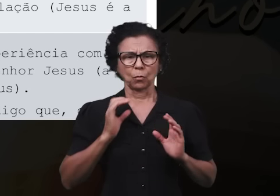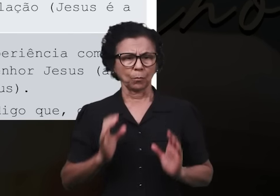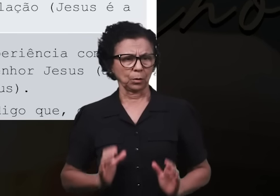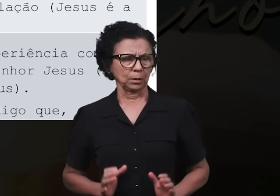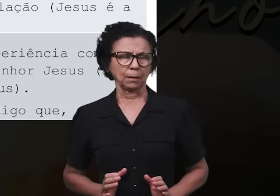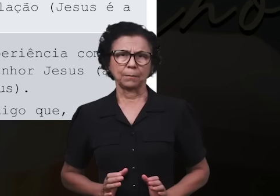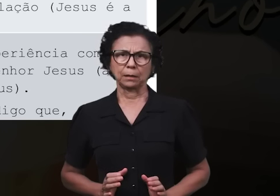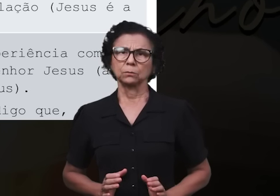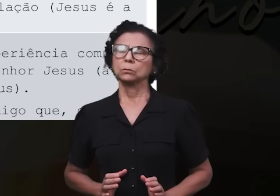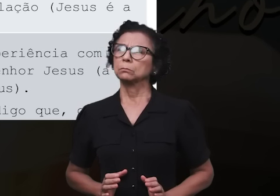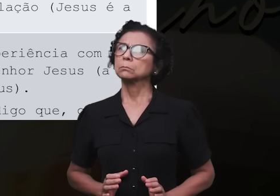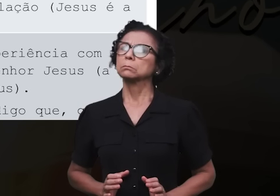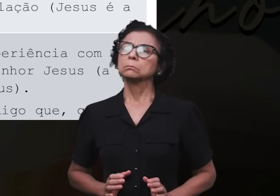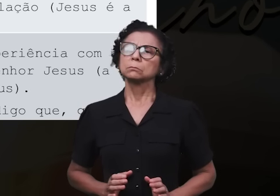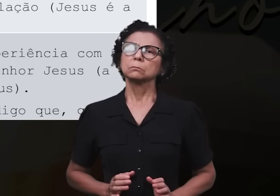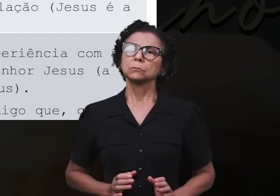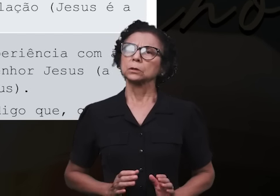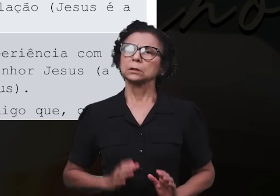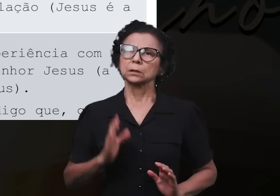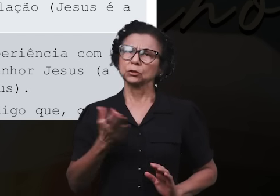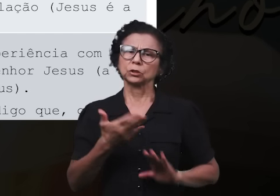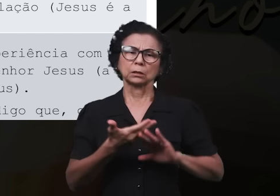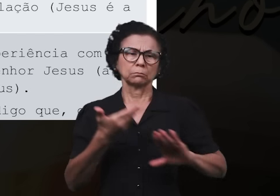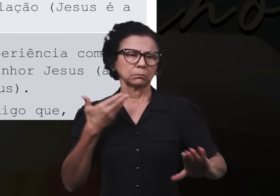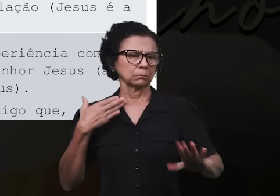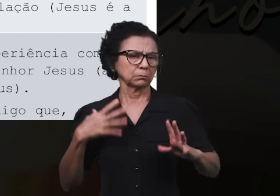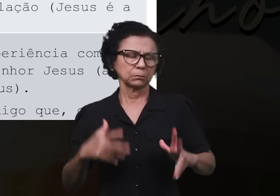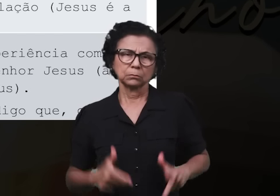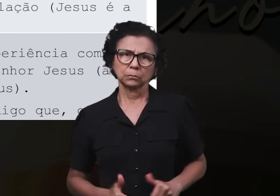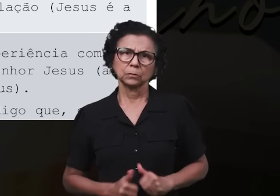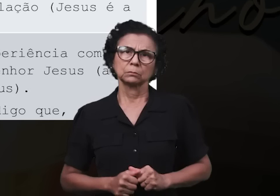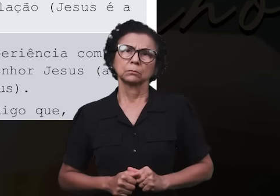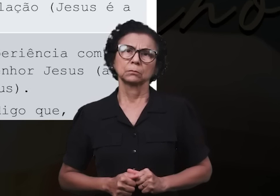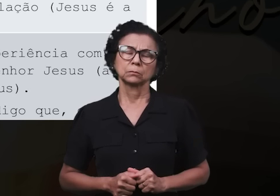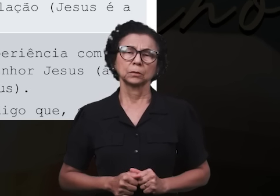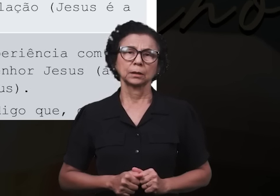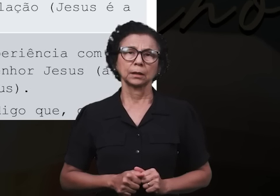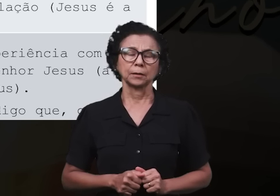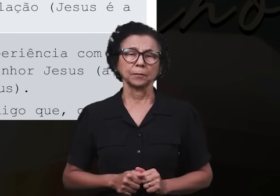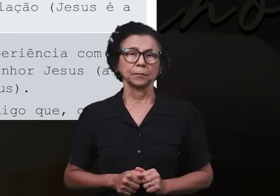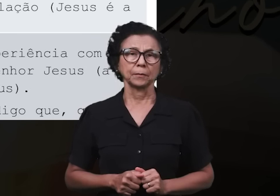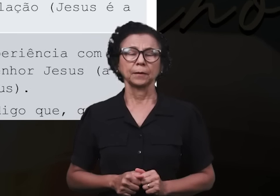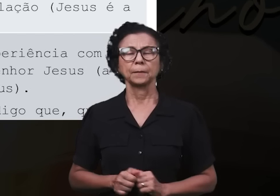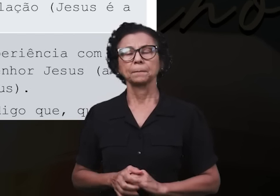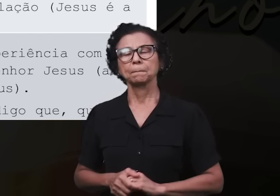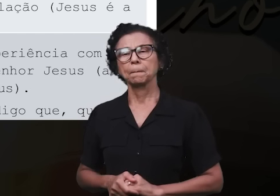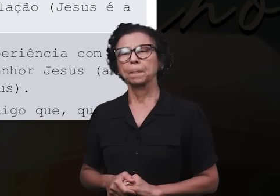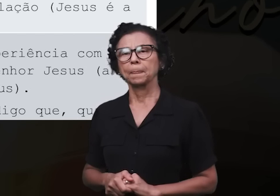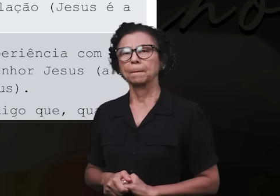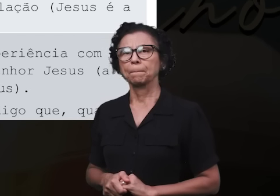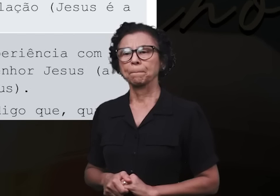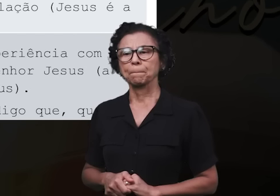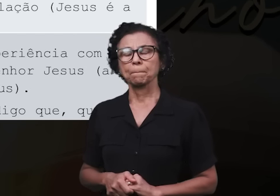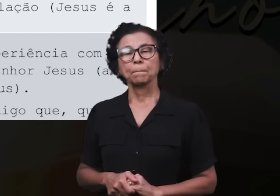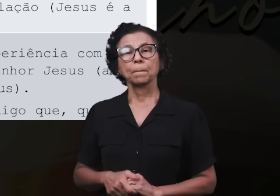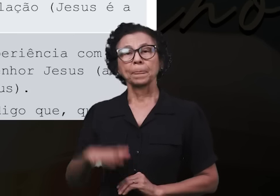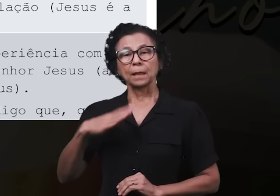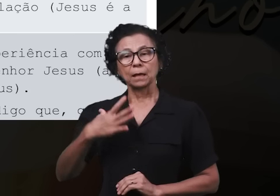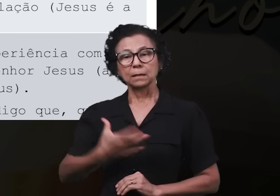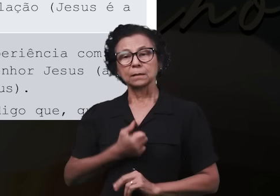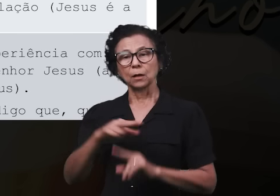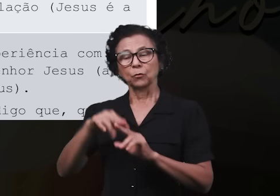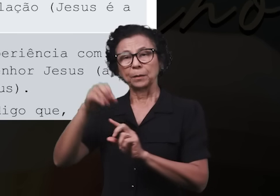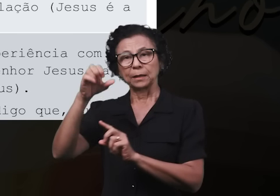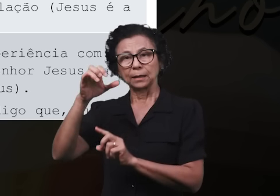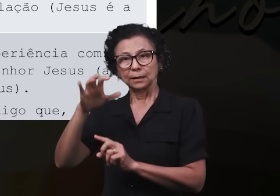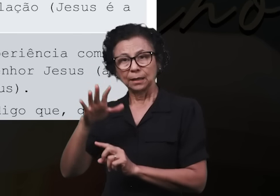isso é santificação, para a razão religiosa. Né? Temos aqui um texto, pela graça sois salvos, e isso não vem de